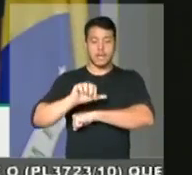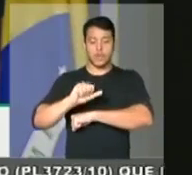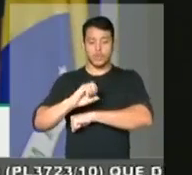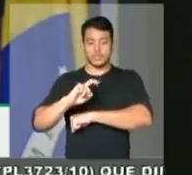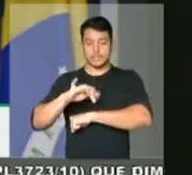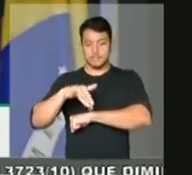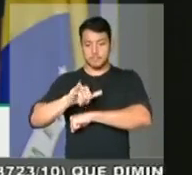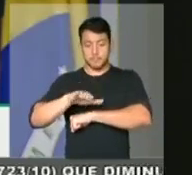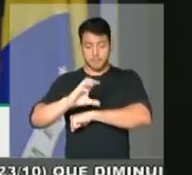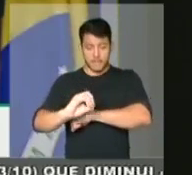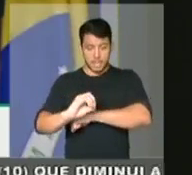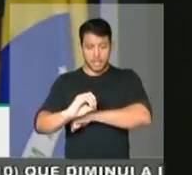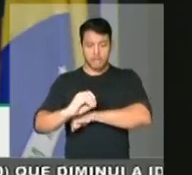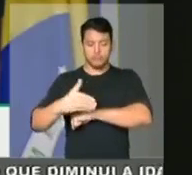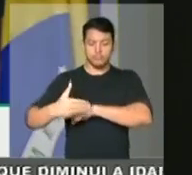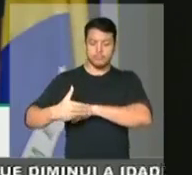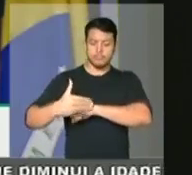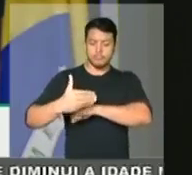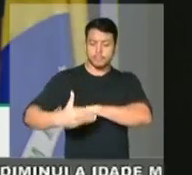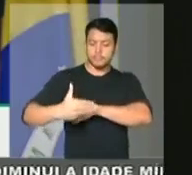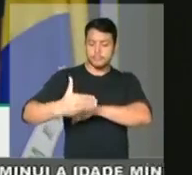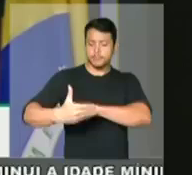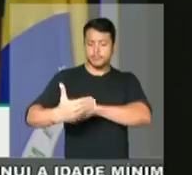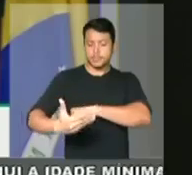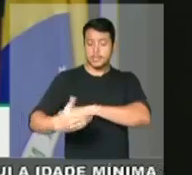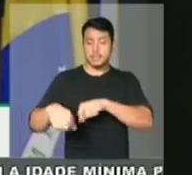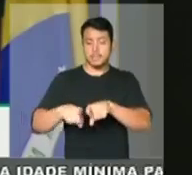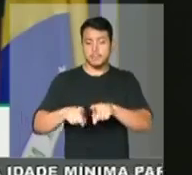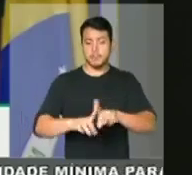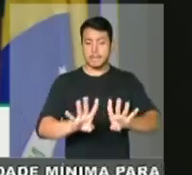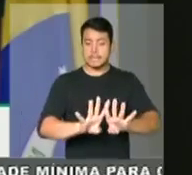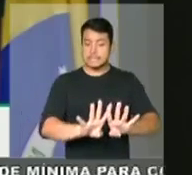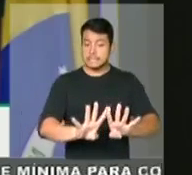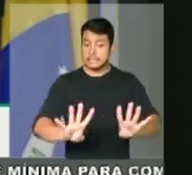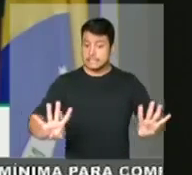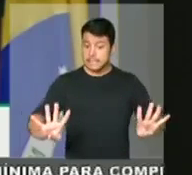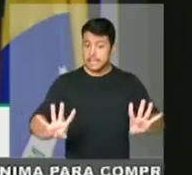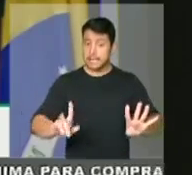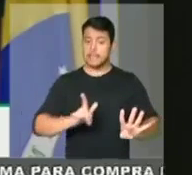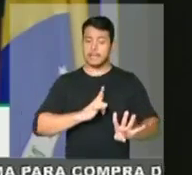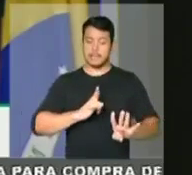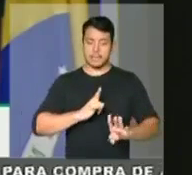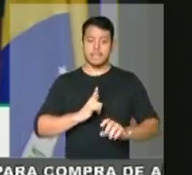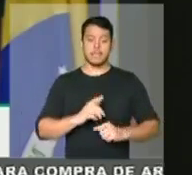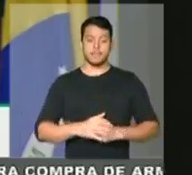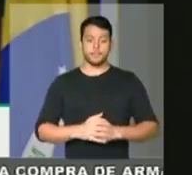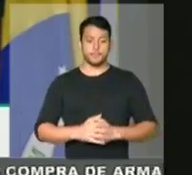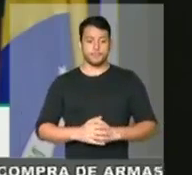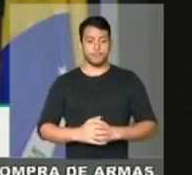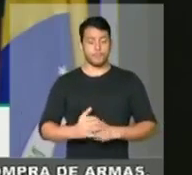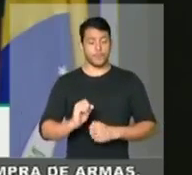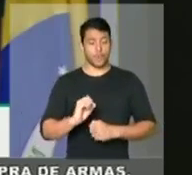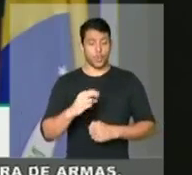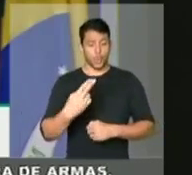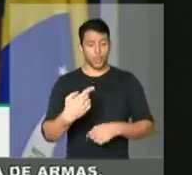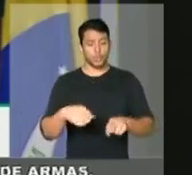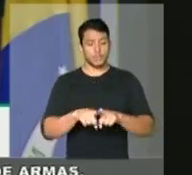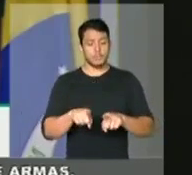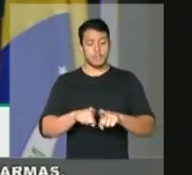segurança, até o alinhamento de cercas que separam a rodovia ou ferrovia dos imóveis marginais ou faixa de